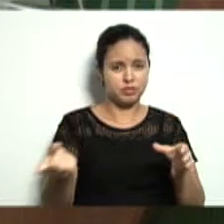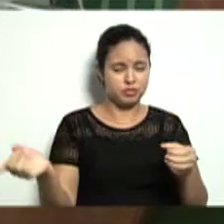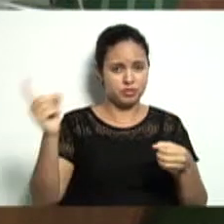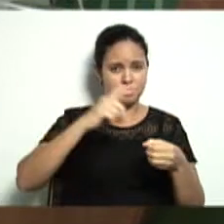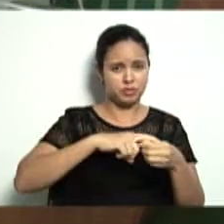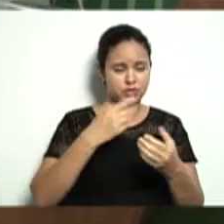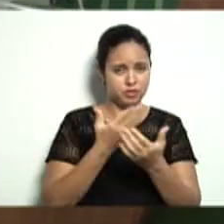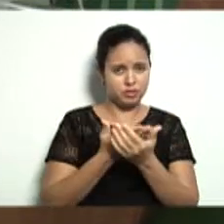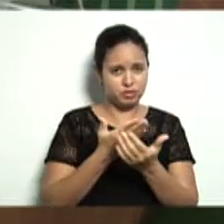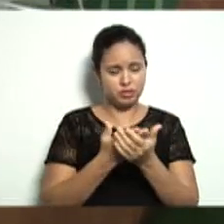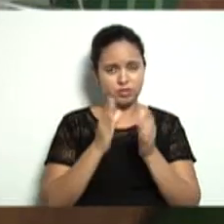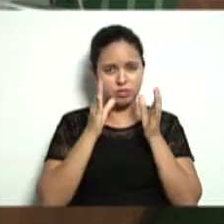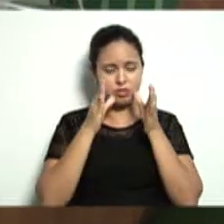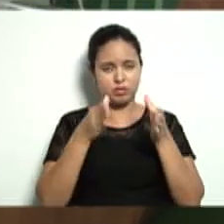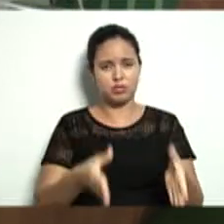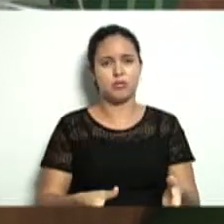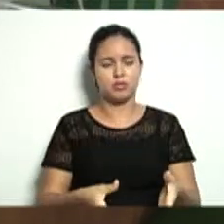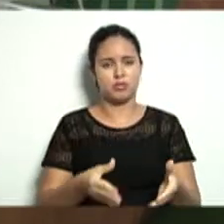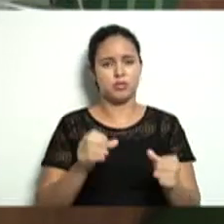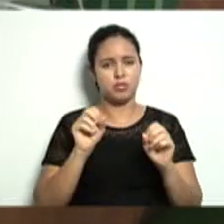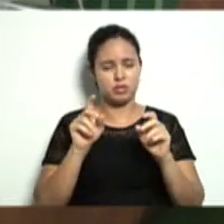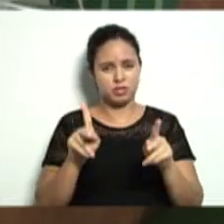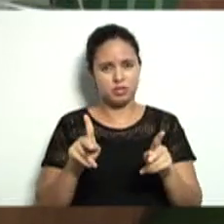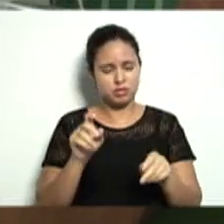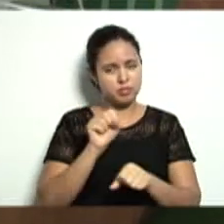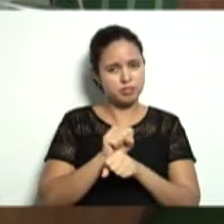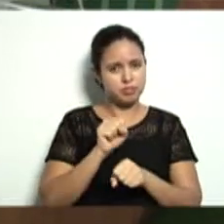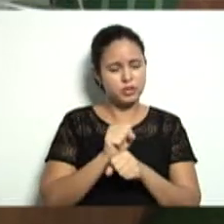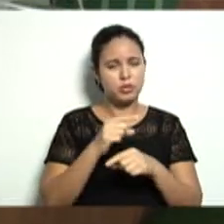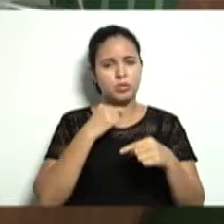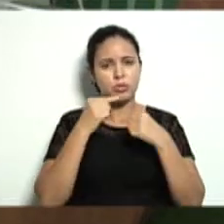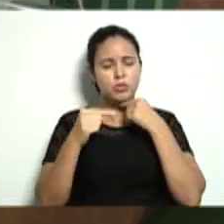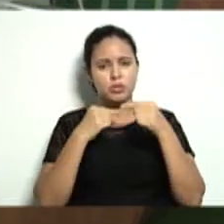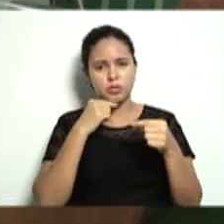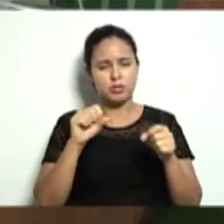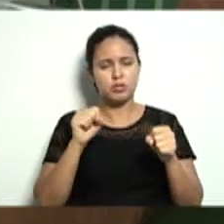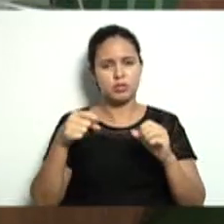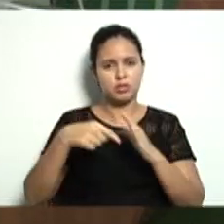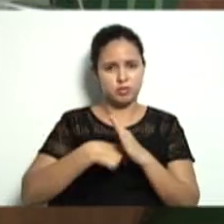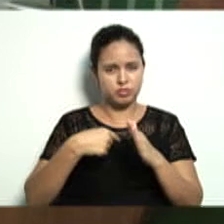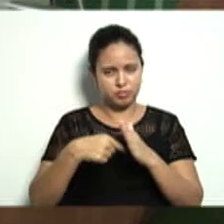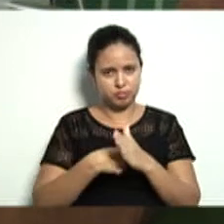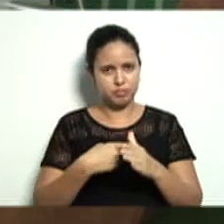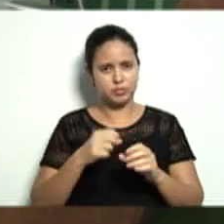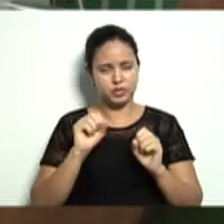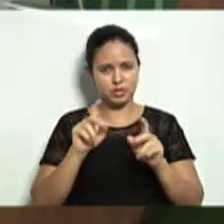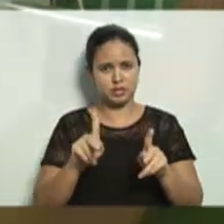Estudem e a gente também vai estar aqui para tirar as dúvidas na próxima semana.